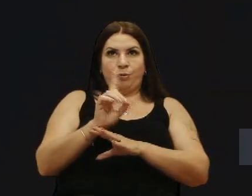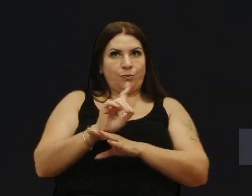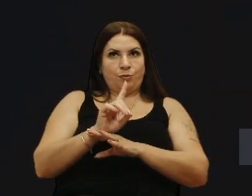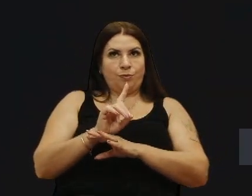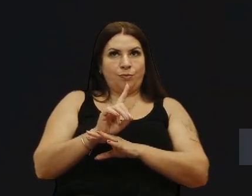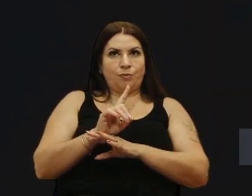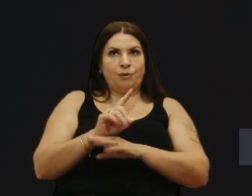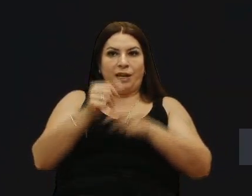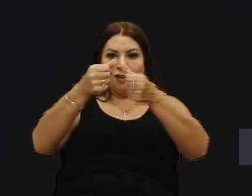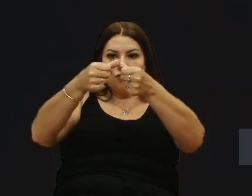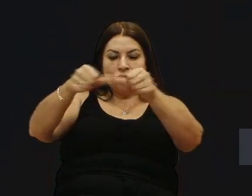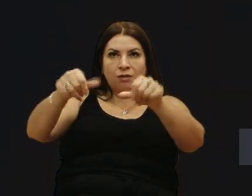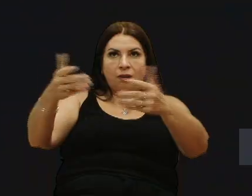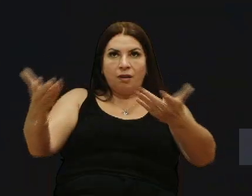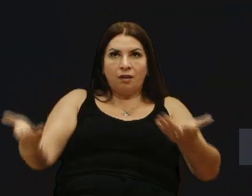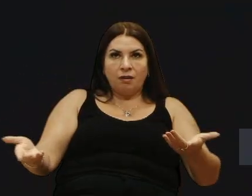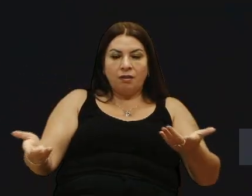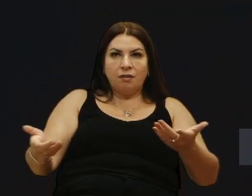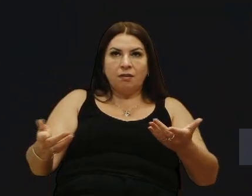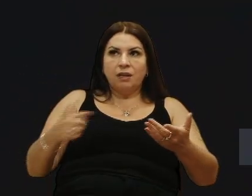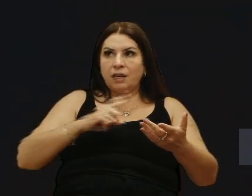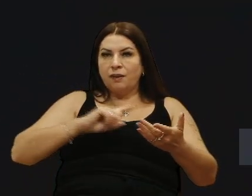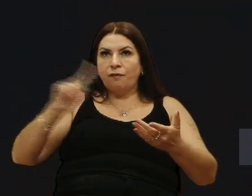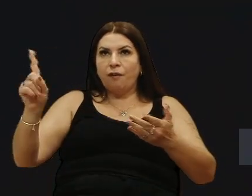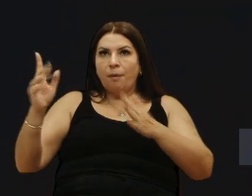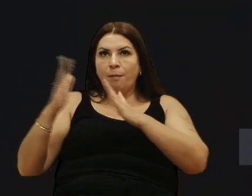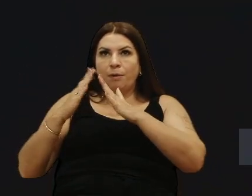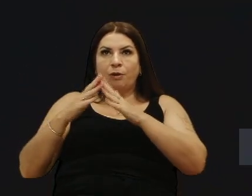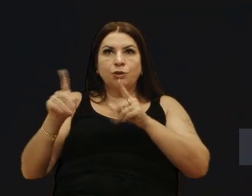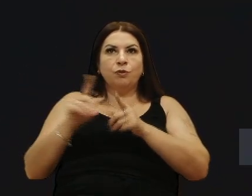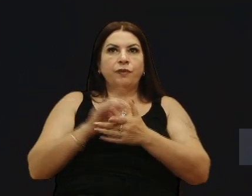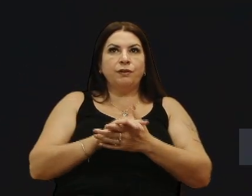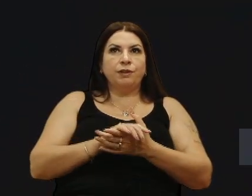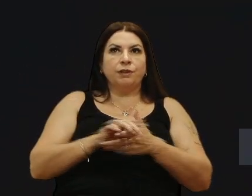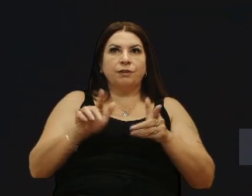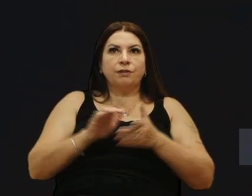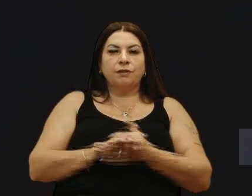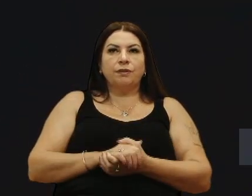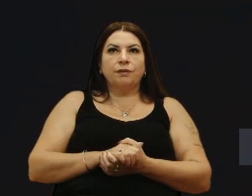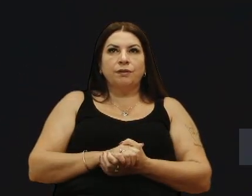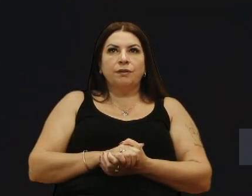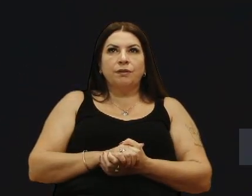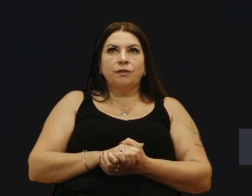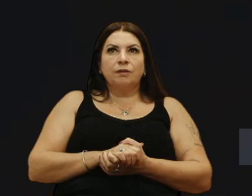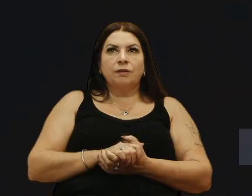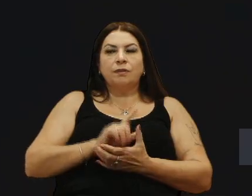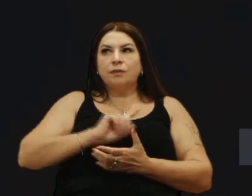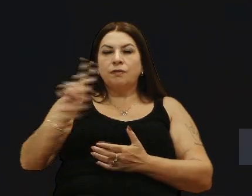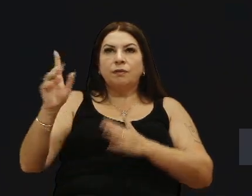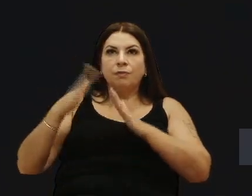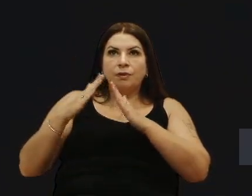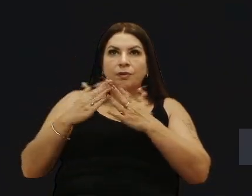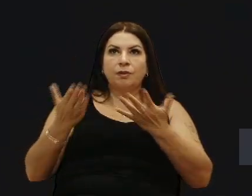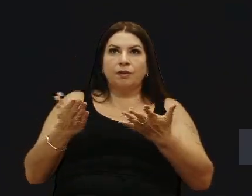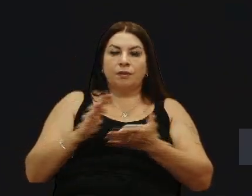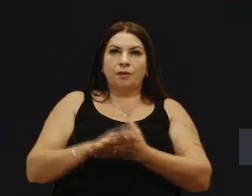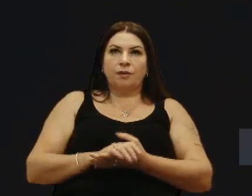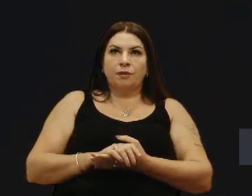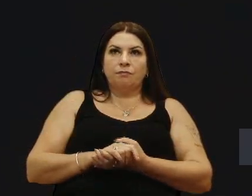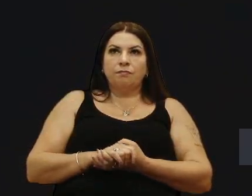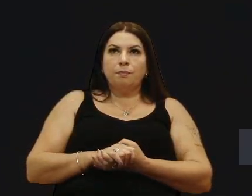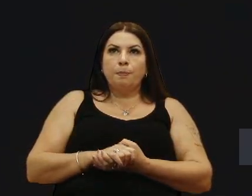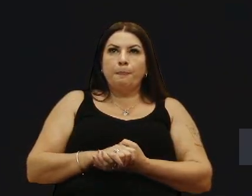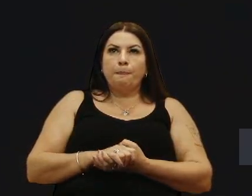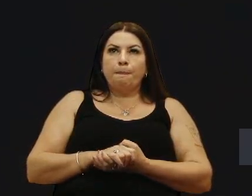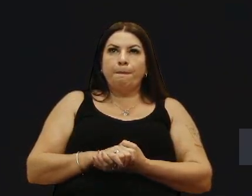querem etiquetar, querem que a gente vá para casa, tá? Querem que a gente vá para casa